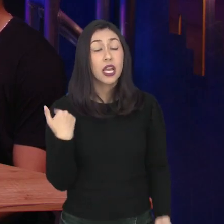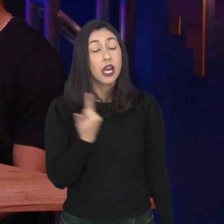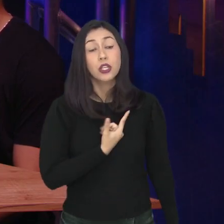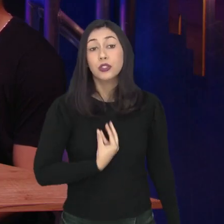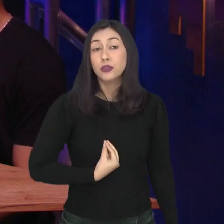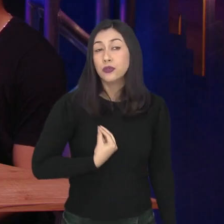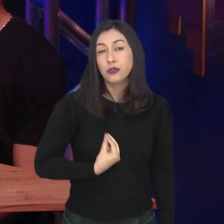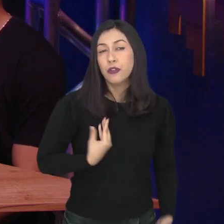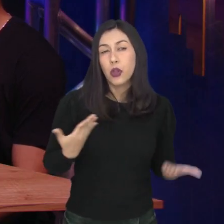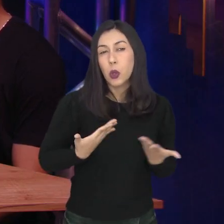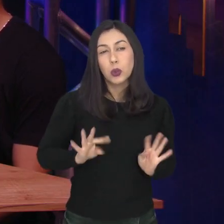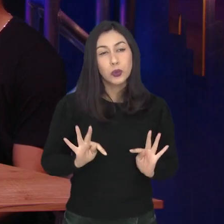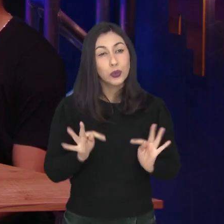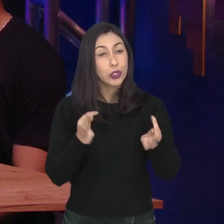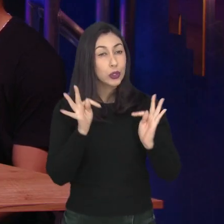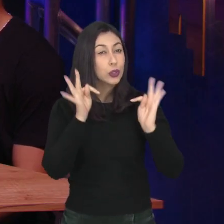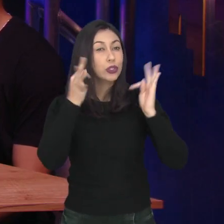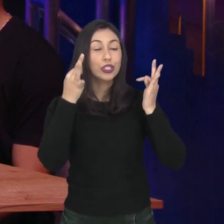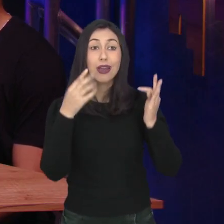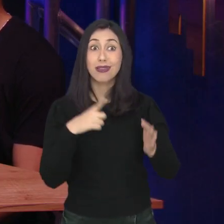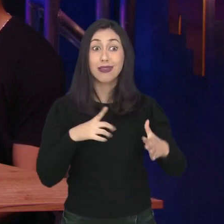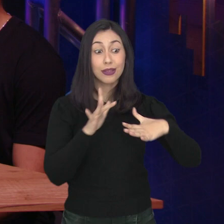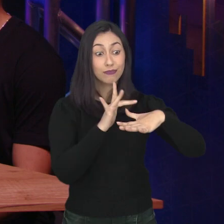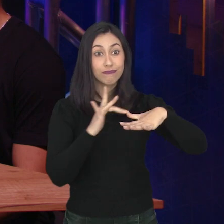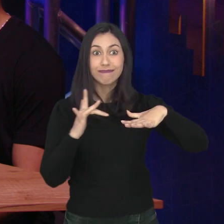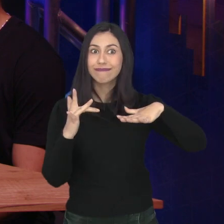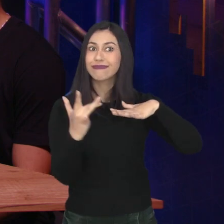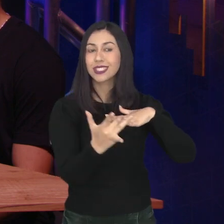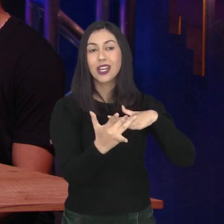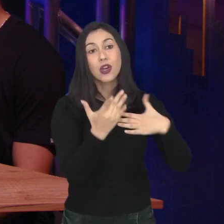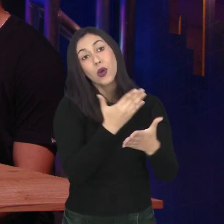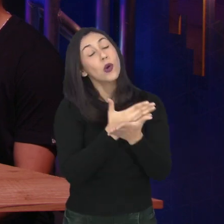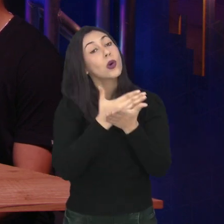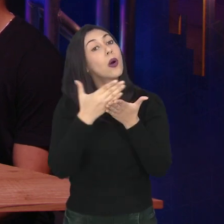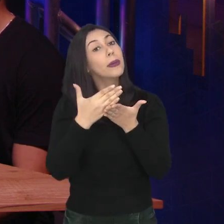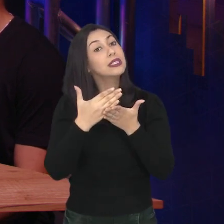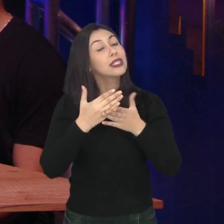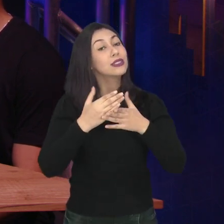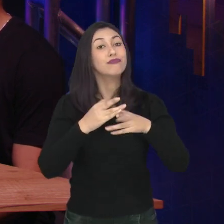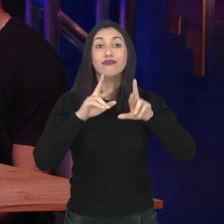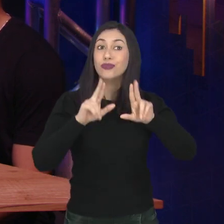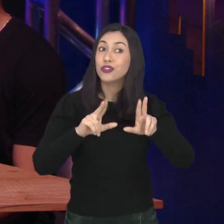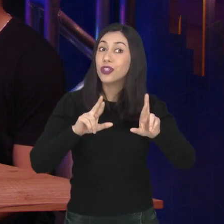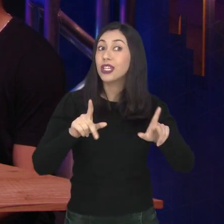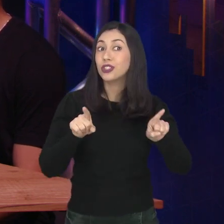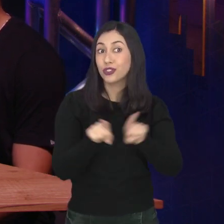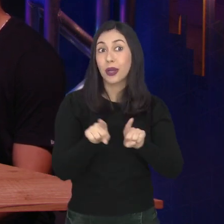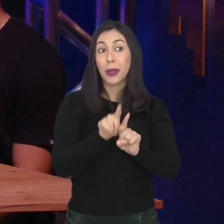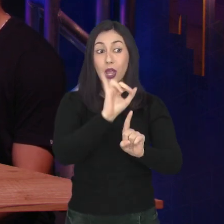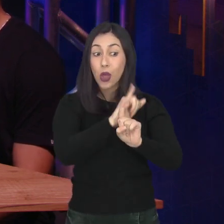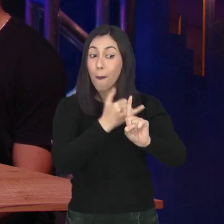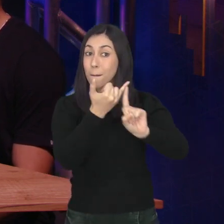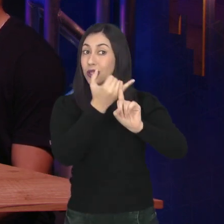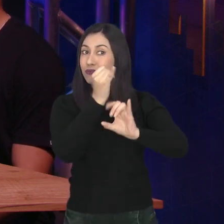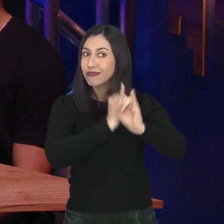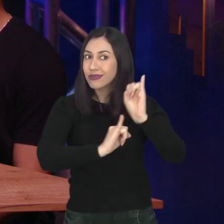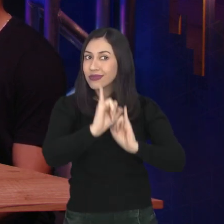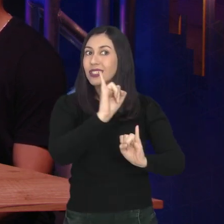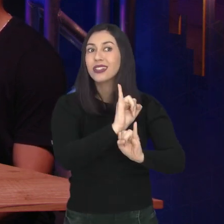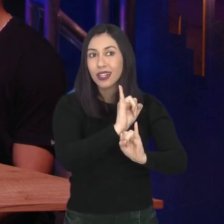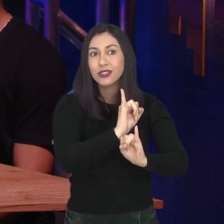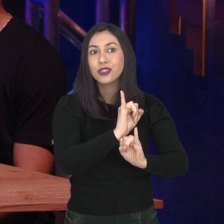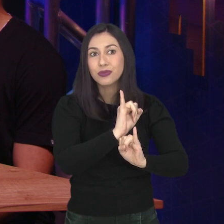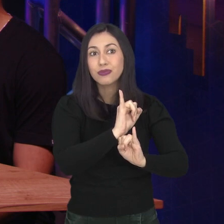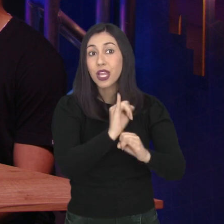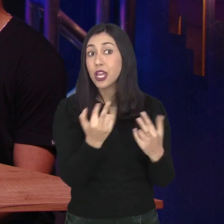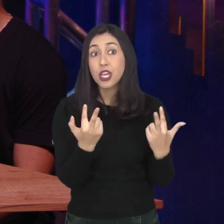gente vive, né, com muita tecnologia e hoje a gente tem as redes sociais e tudo mais, entra um outro aspecto disso, né, que é o cyberbullying. Que a gente teria,